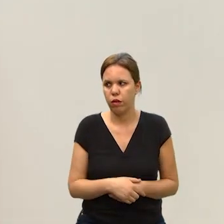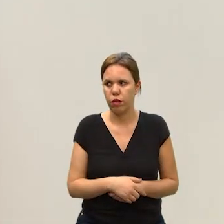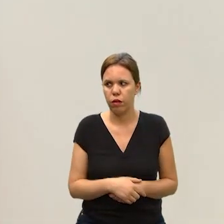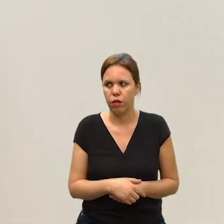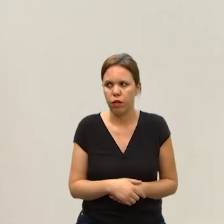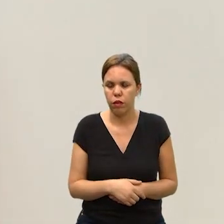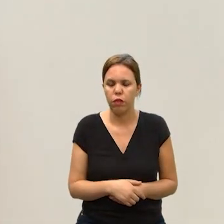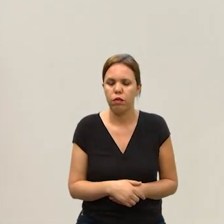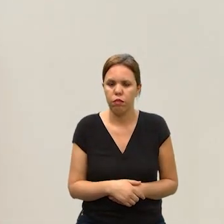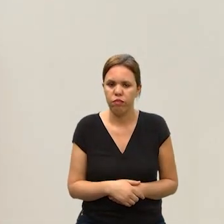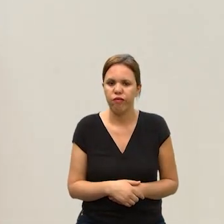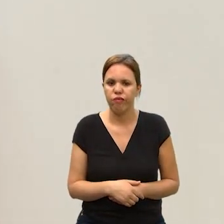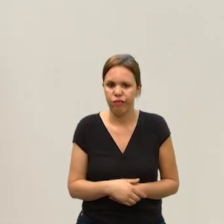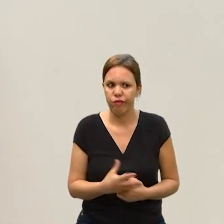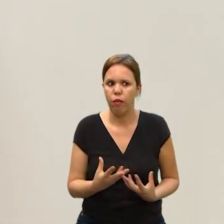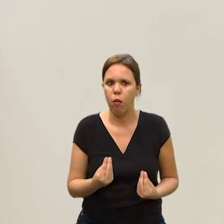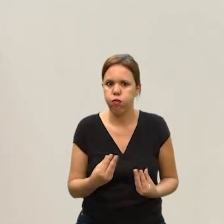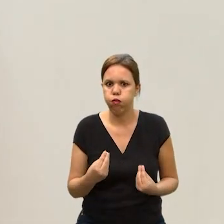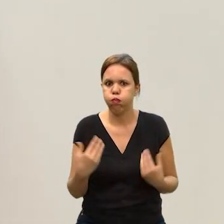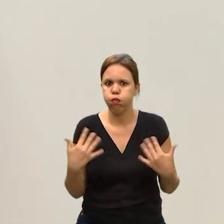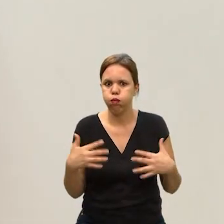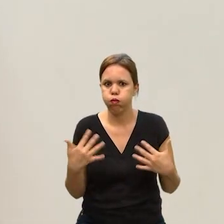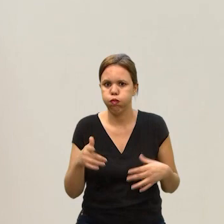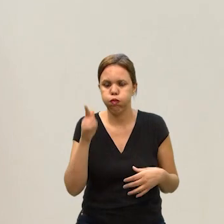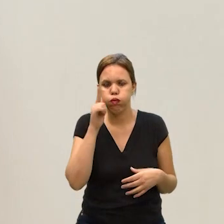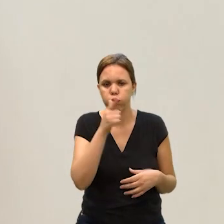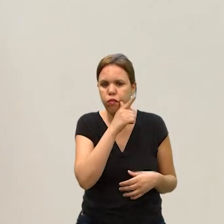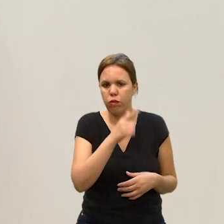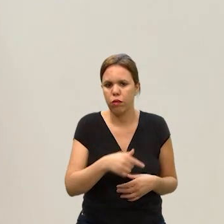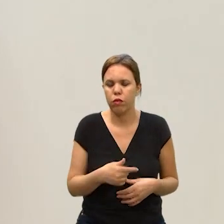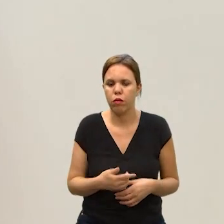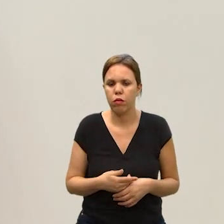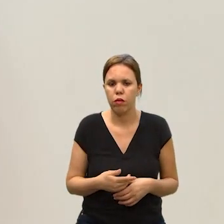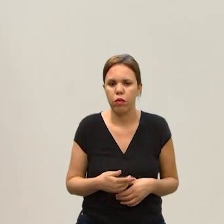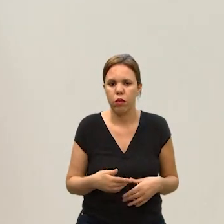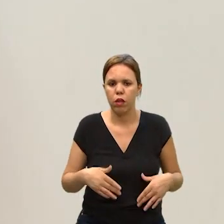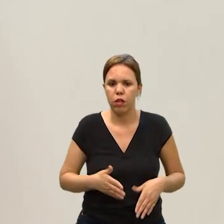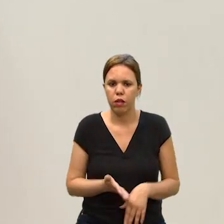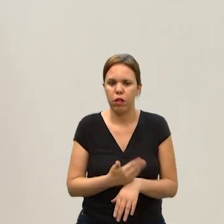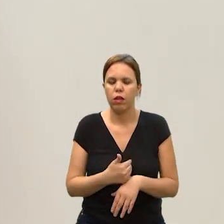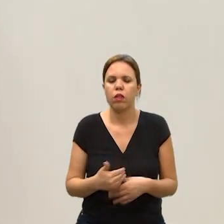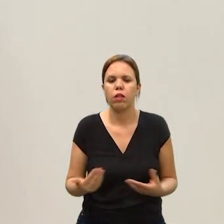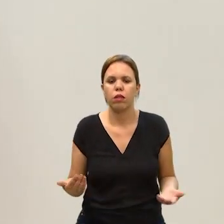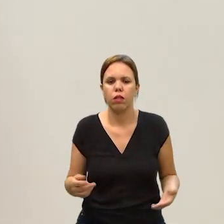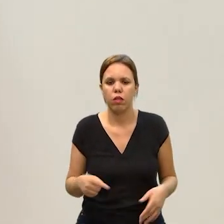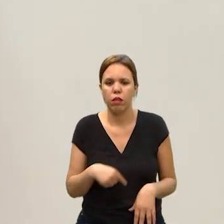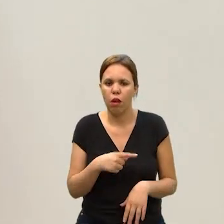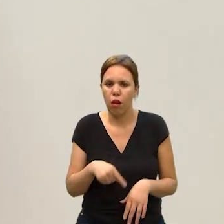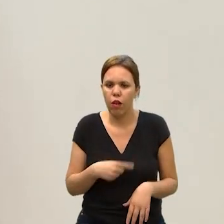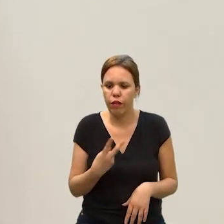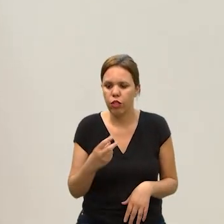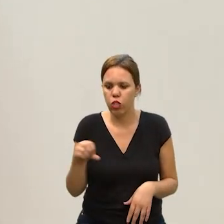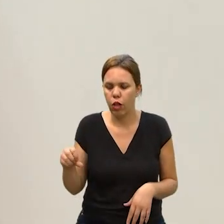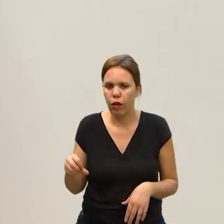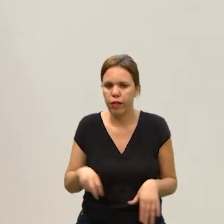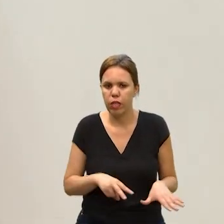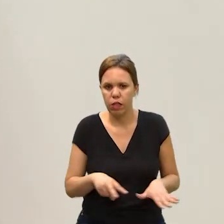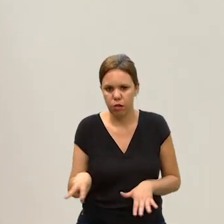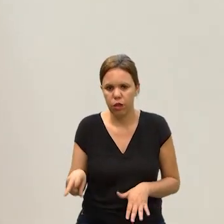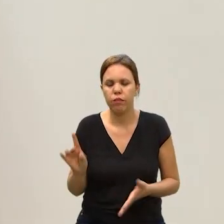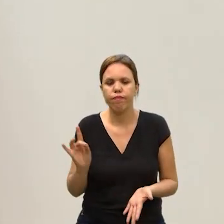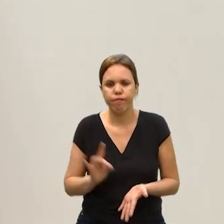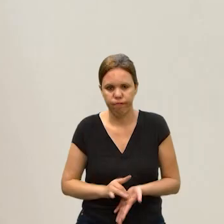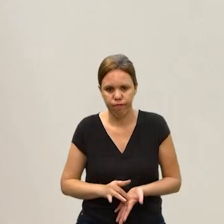gêmeos, prematuras, 29 semanas, né? Realmente uma surpresa